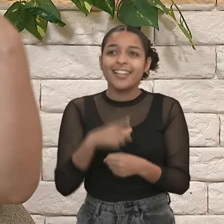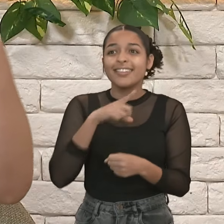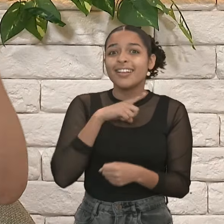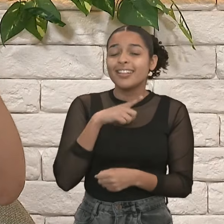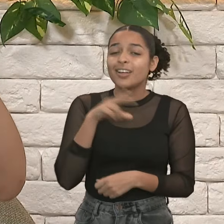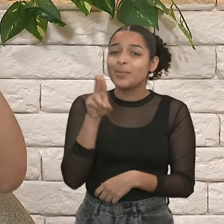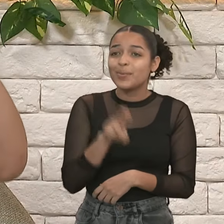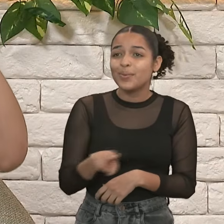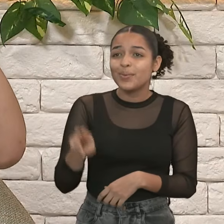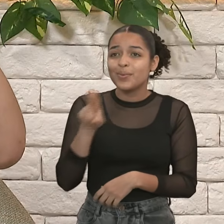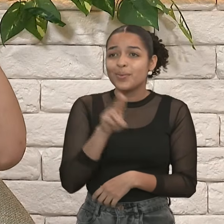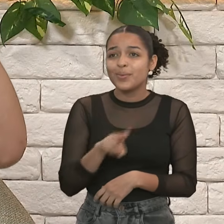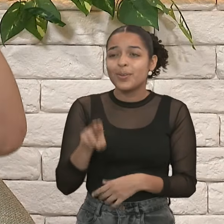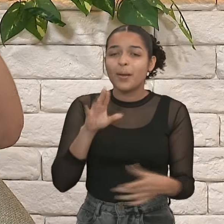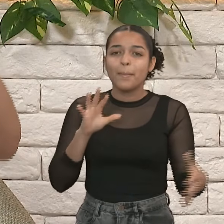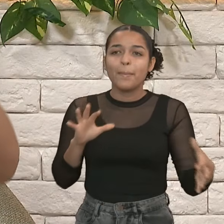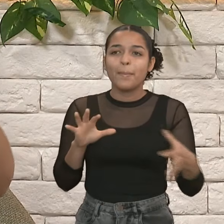que ela vai